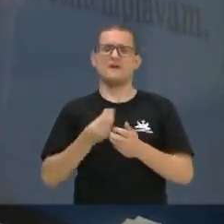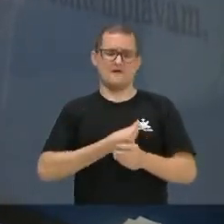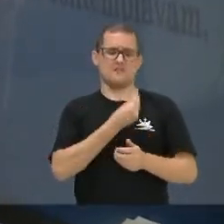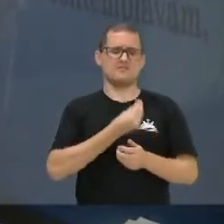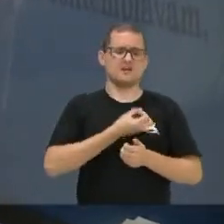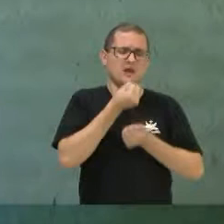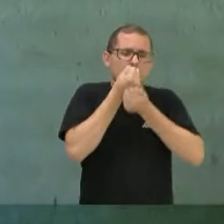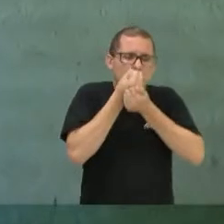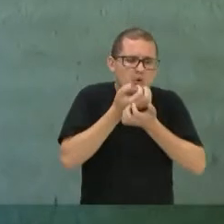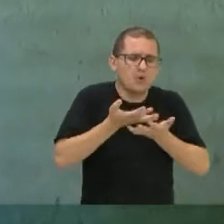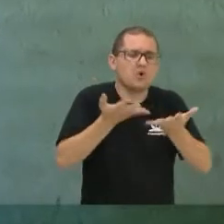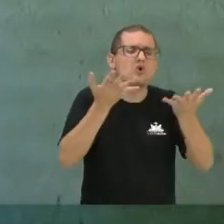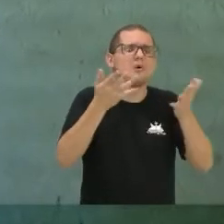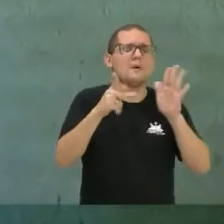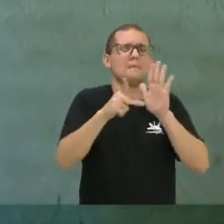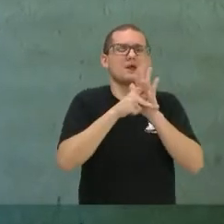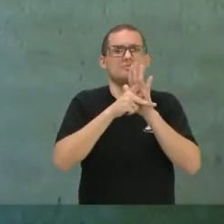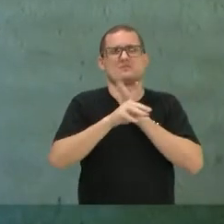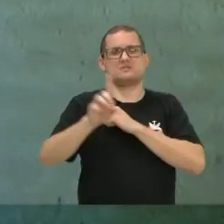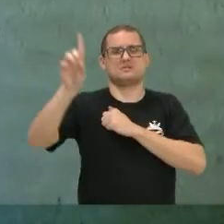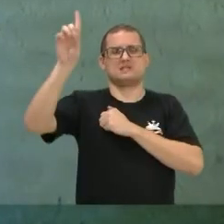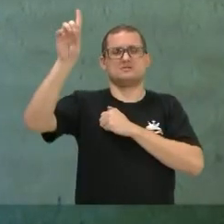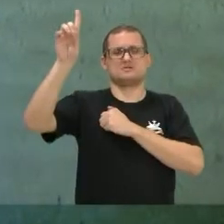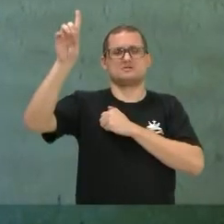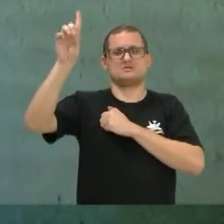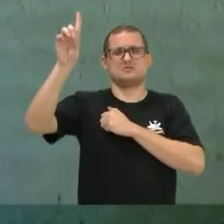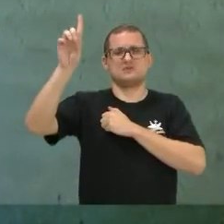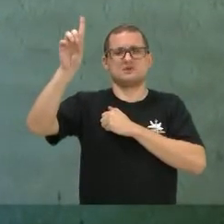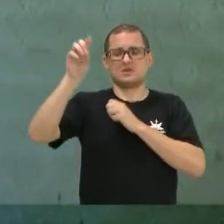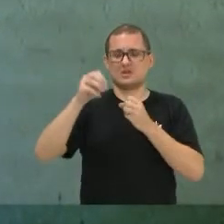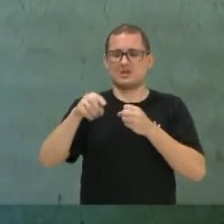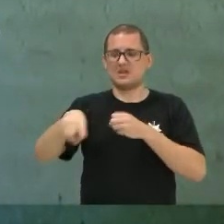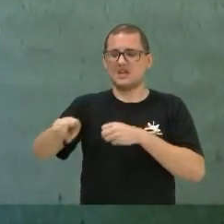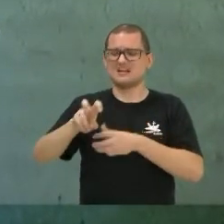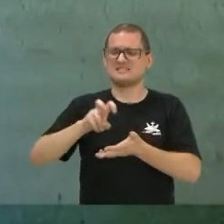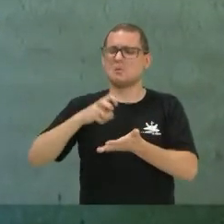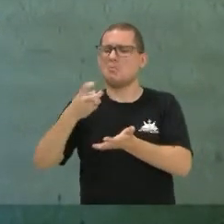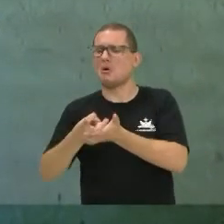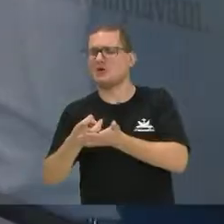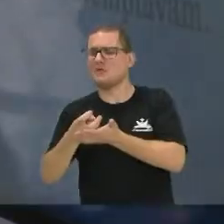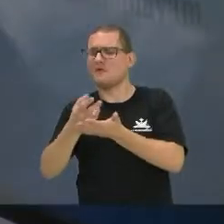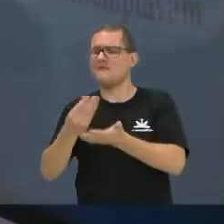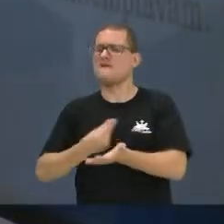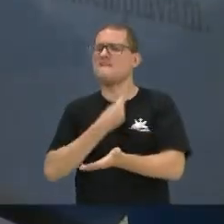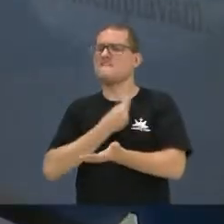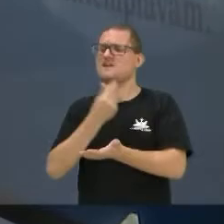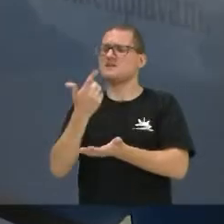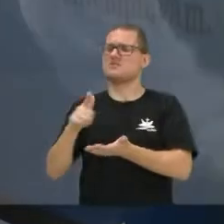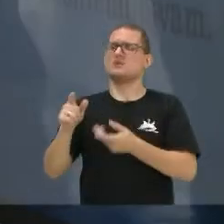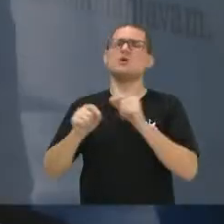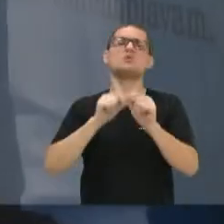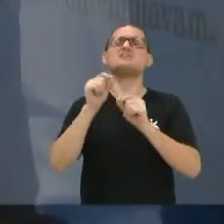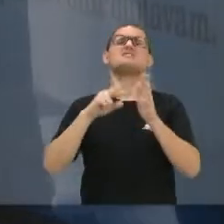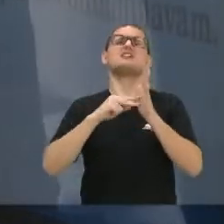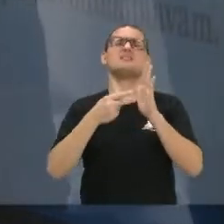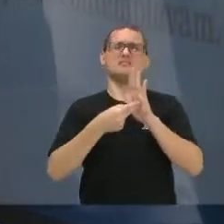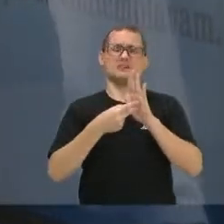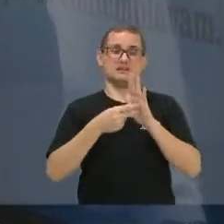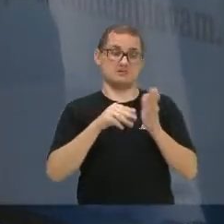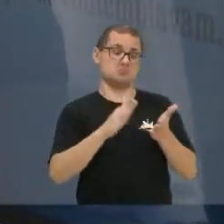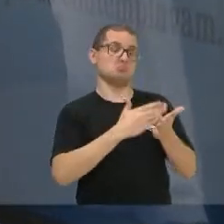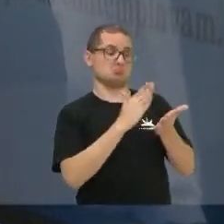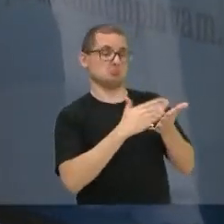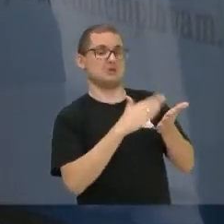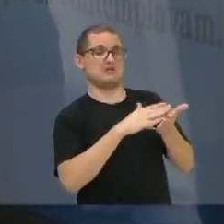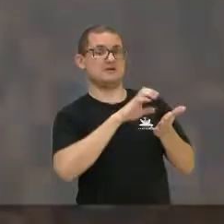vida vindo de deus penetrou aqueles mortos lá na praça o que quer dizer